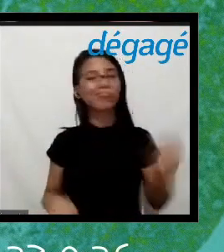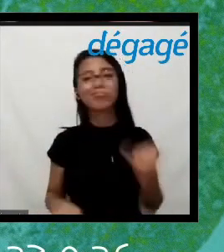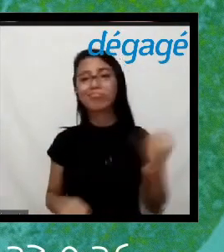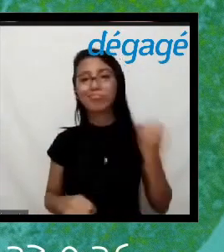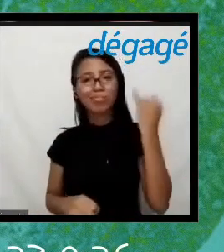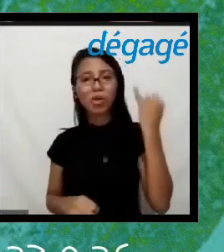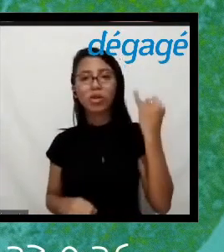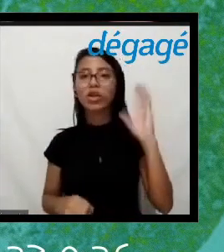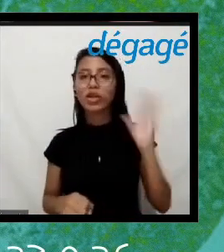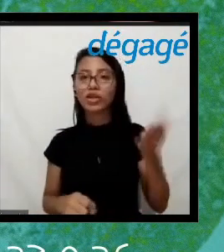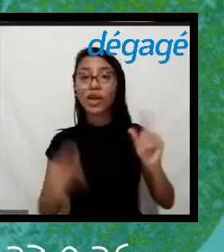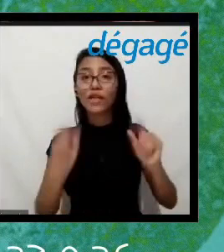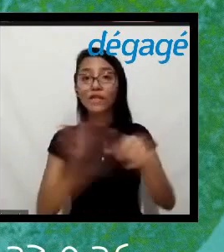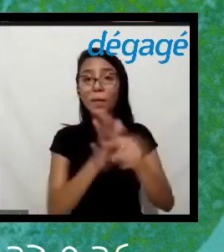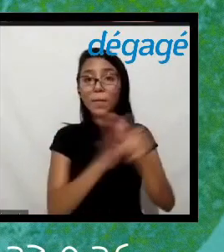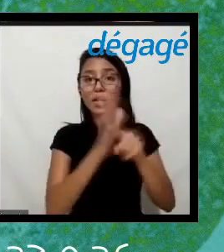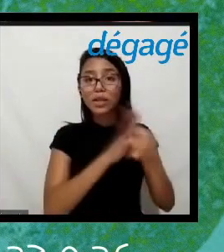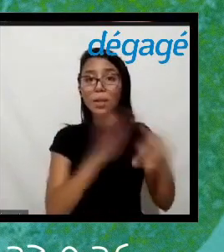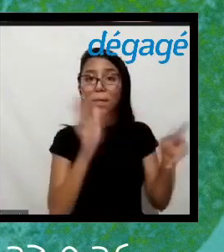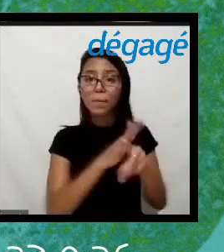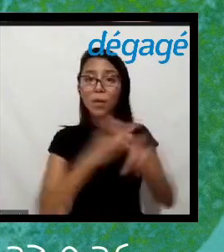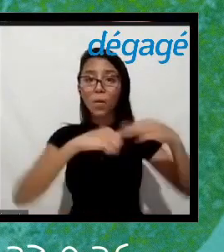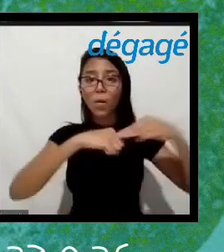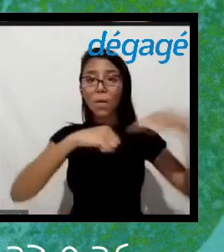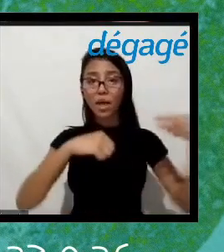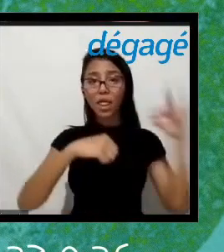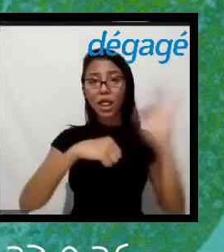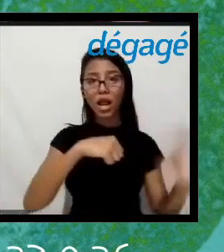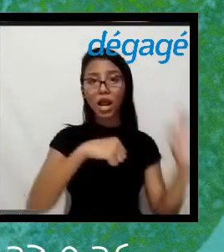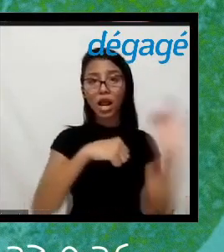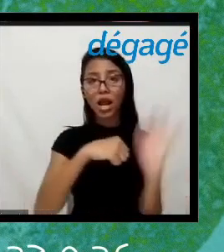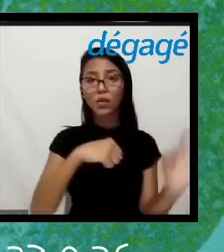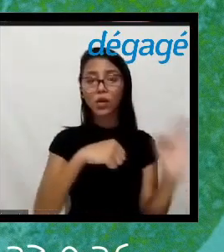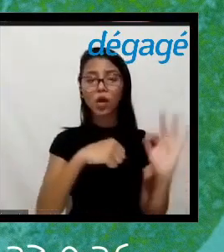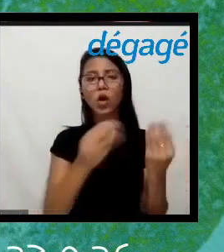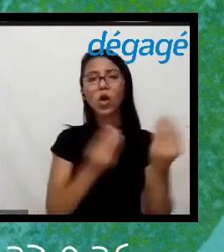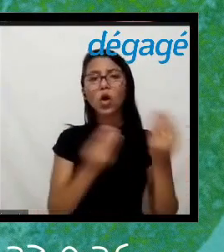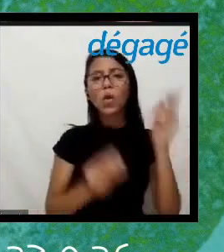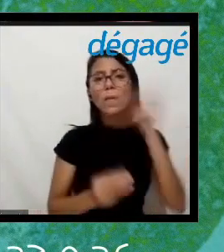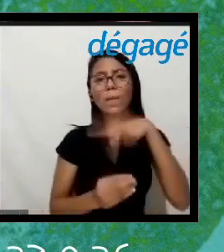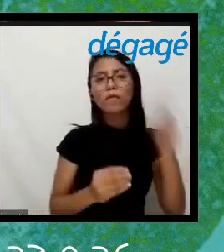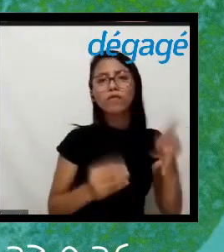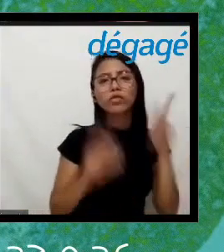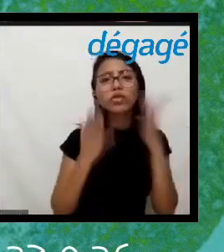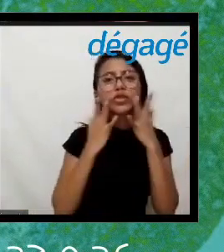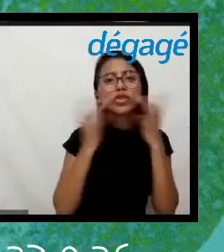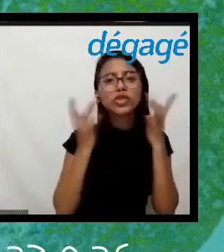mestrado, que é sobre o lugar do professor de teatro na escola inclusiva